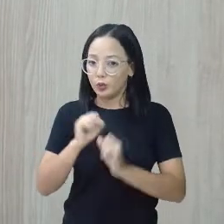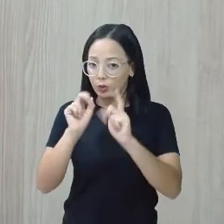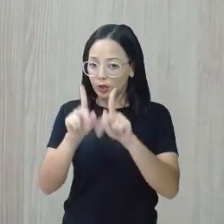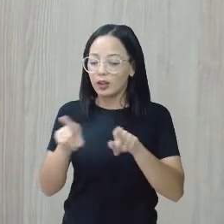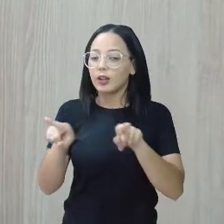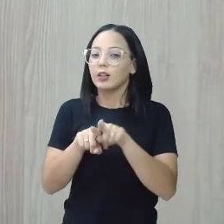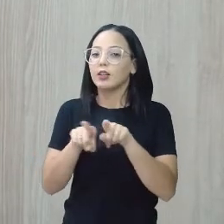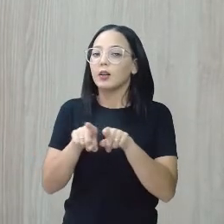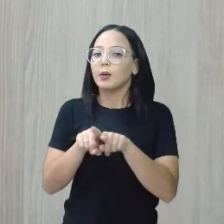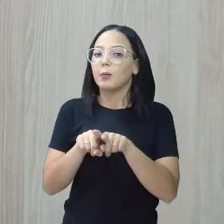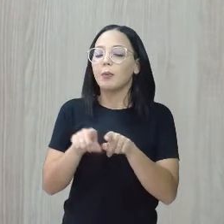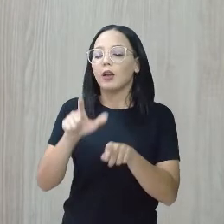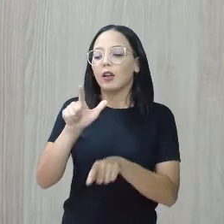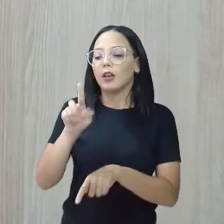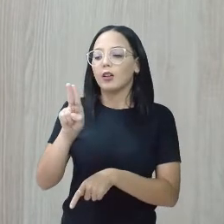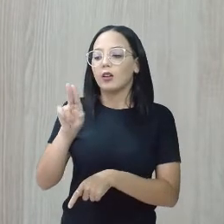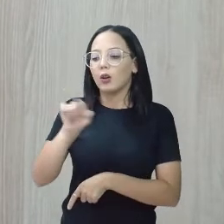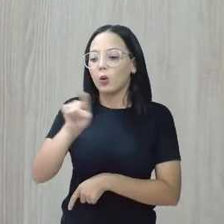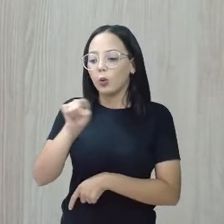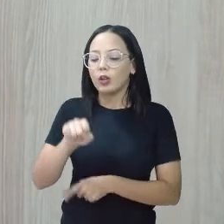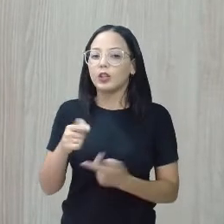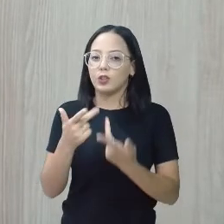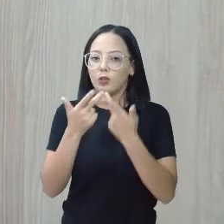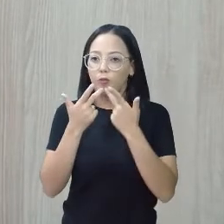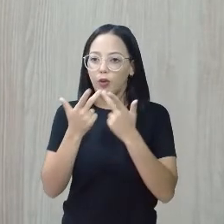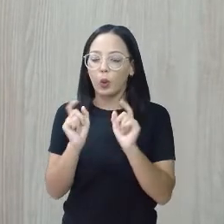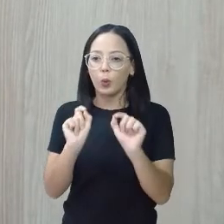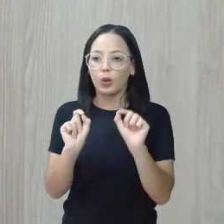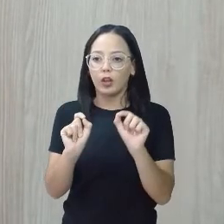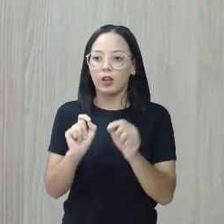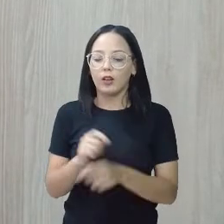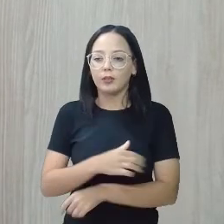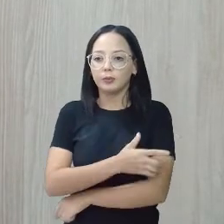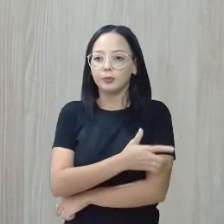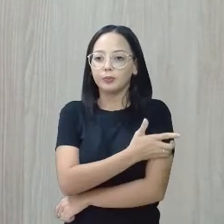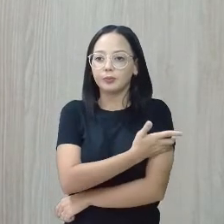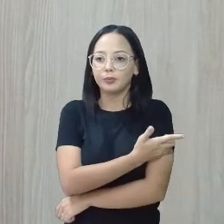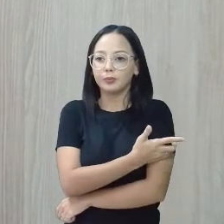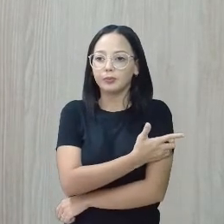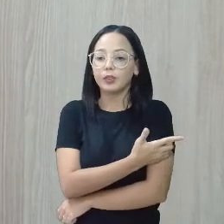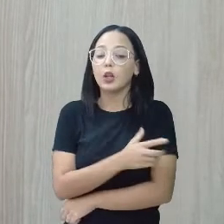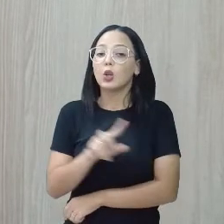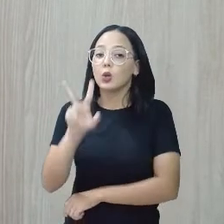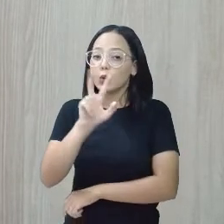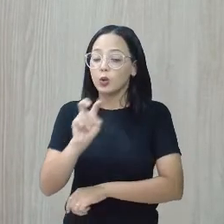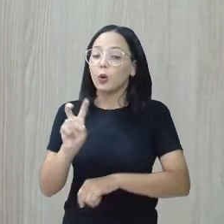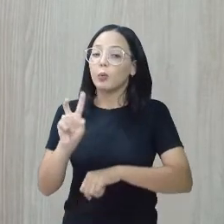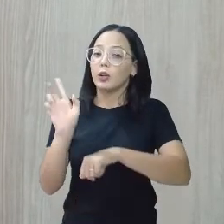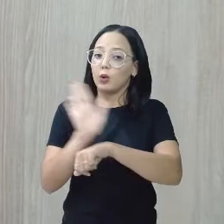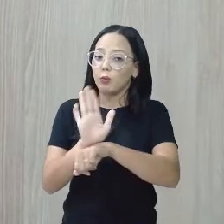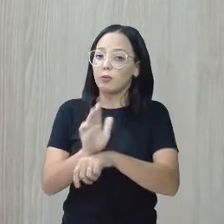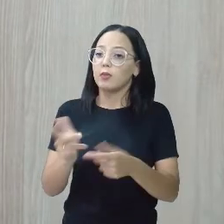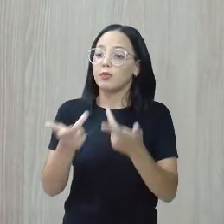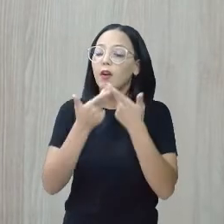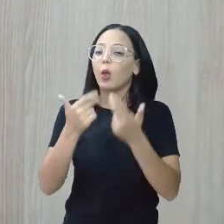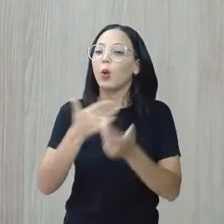Aí, Luiz também apareceu dizendo que, sobre o filme que ele gosta, né? Ele disse que gosta de filme de ação e aventura.